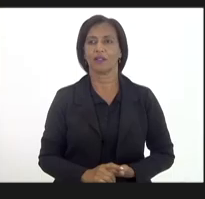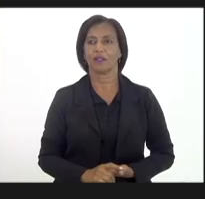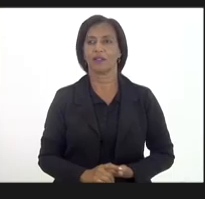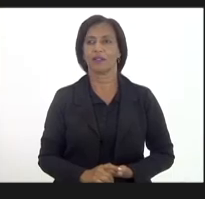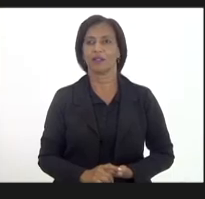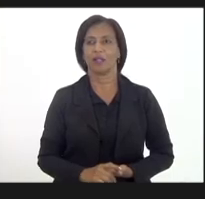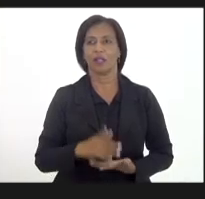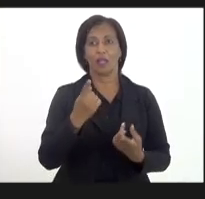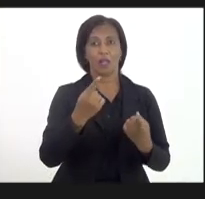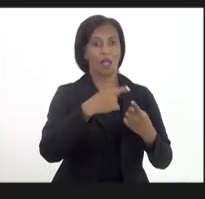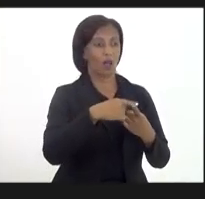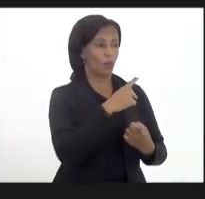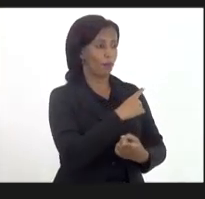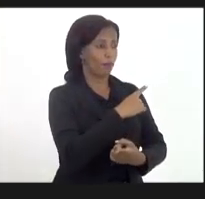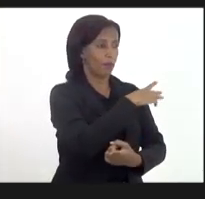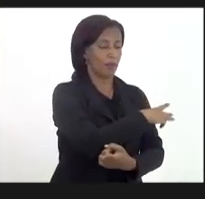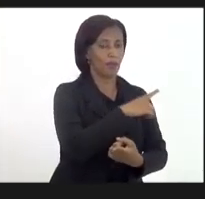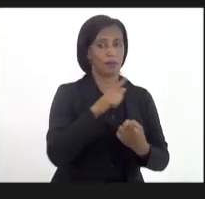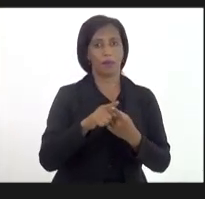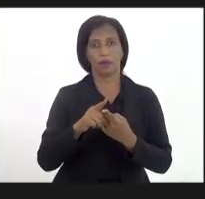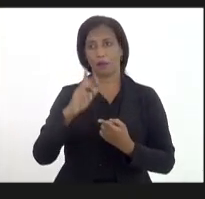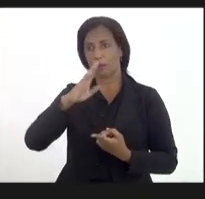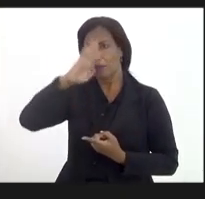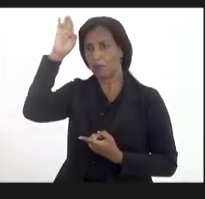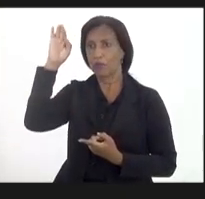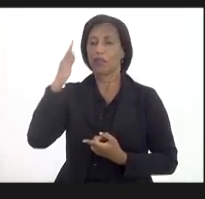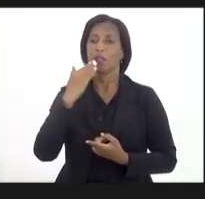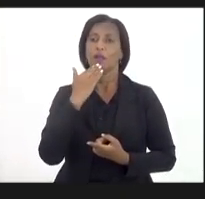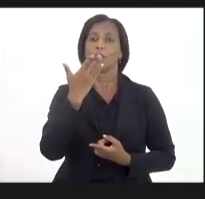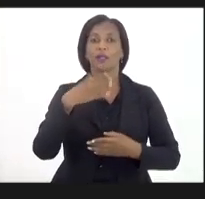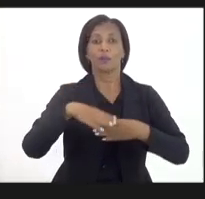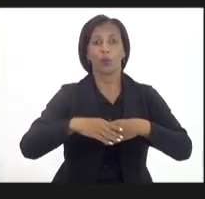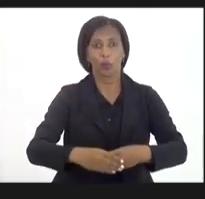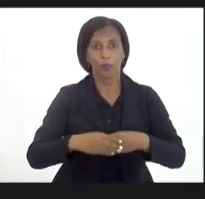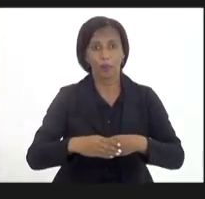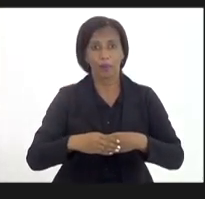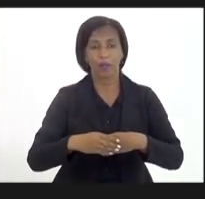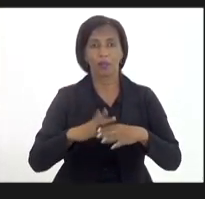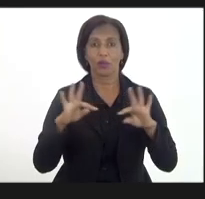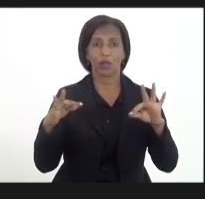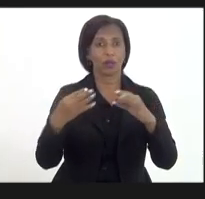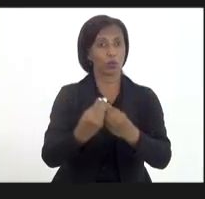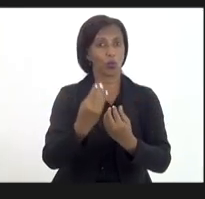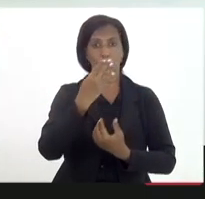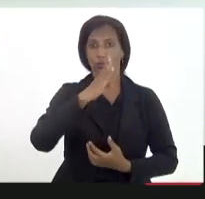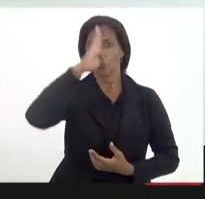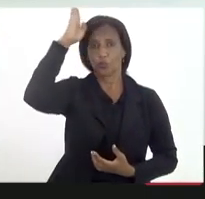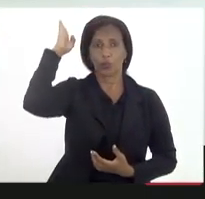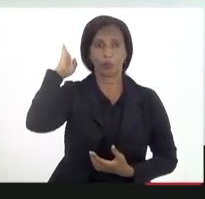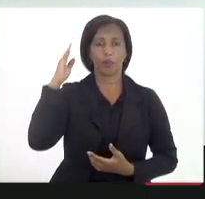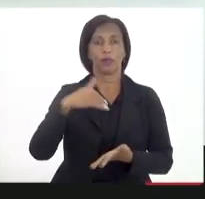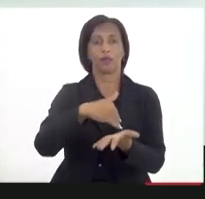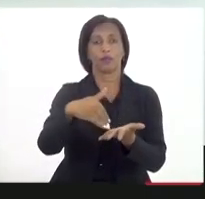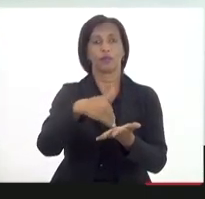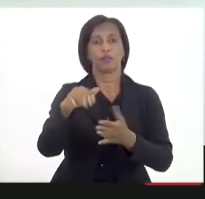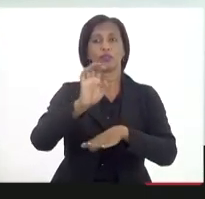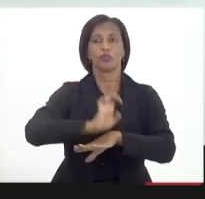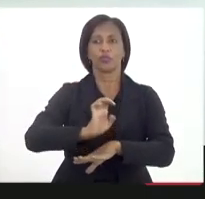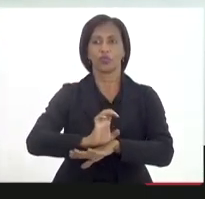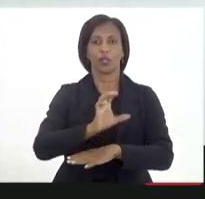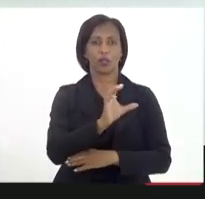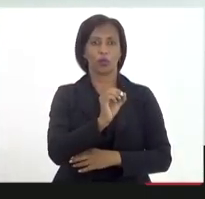e ao Corpo de Bombeiros Militar Peça também o senhor transmitir aí meus cumprimentos a todo a todos os bombeiros E ao secretário de estado